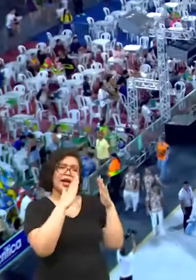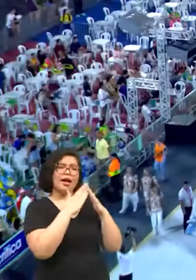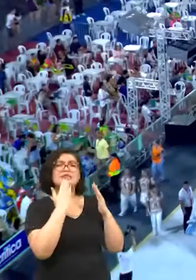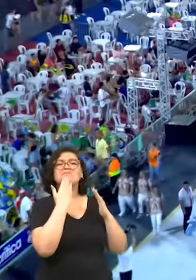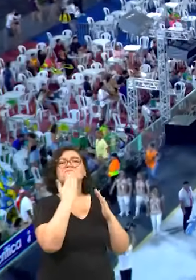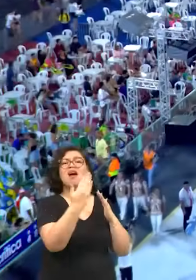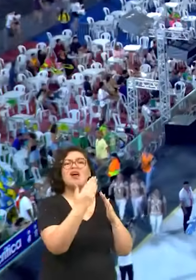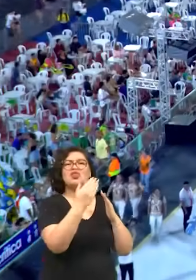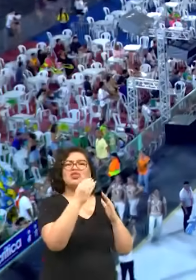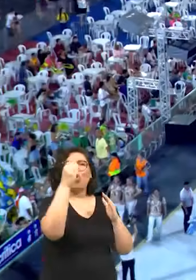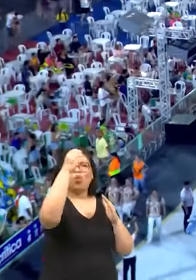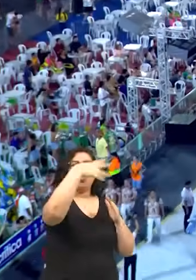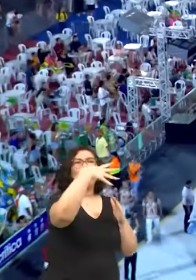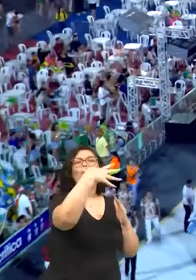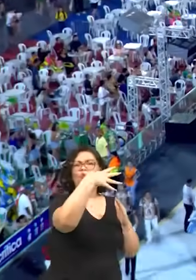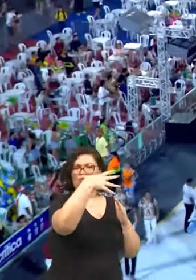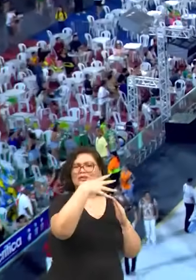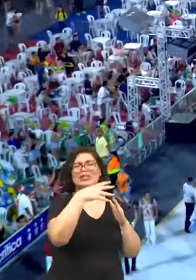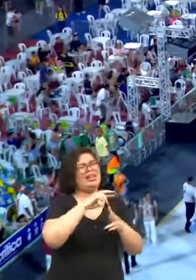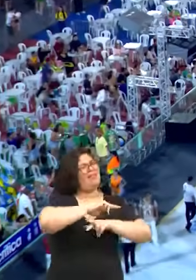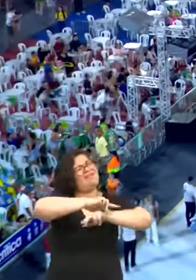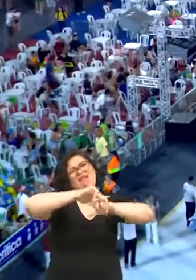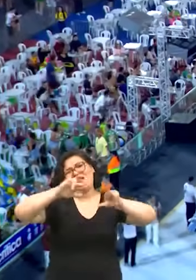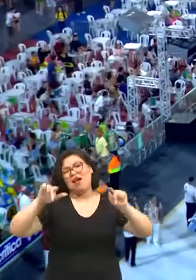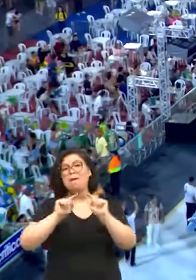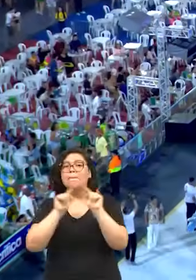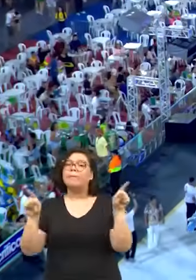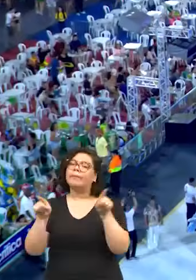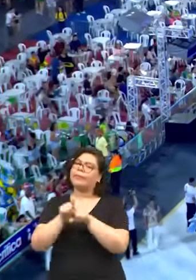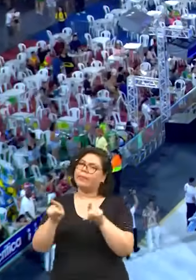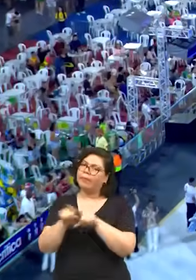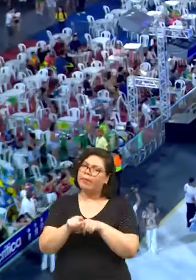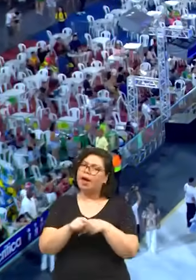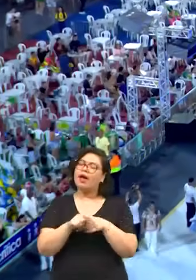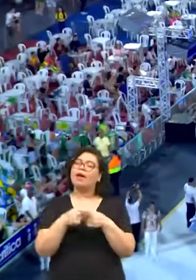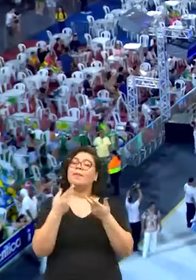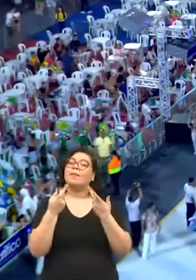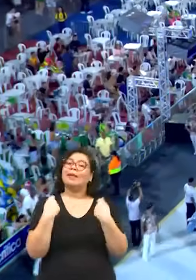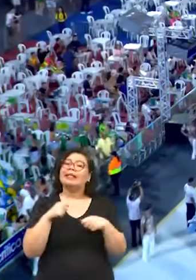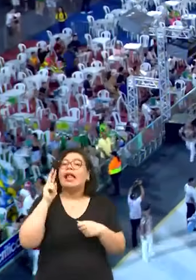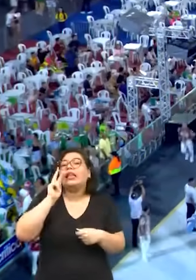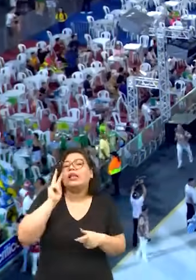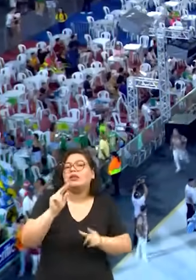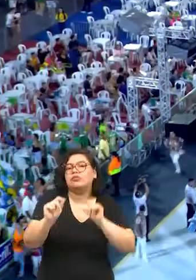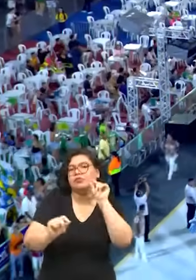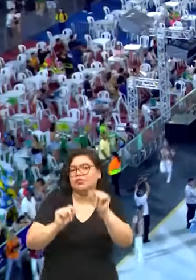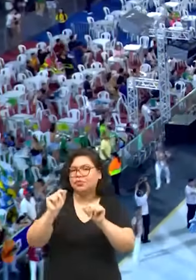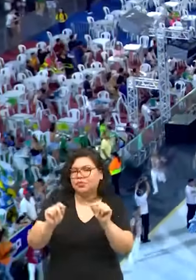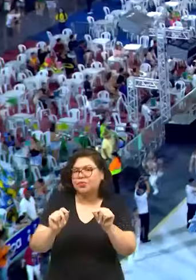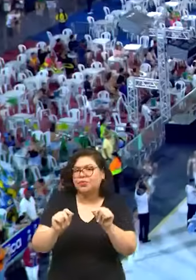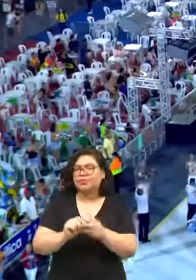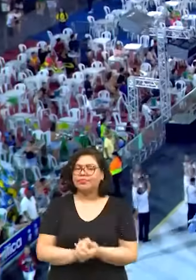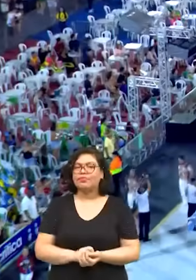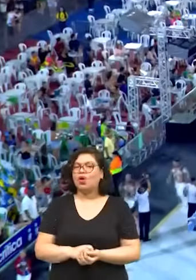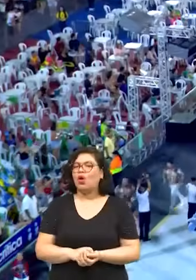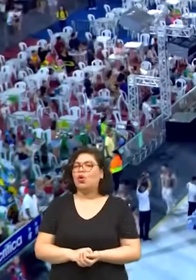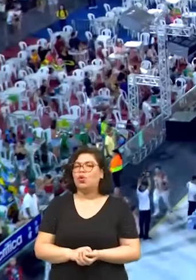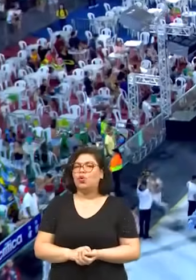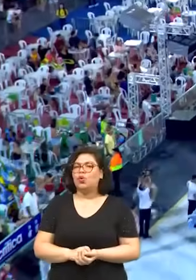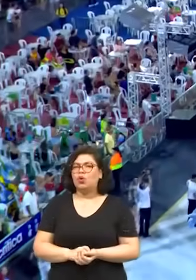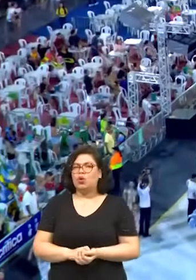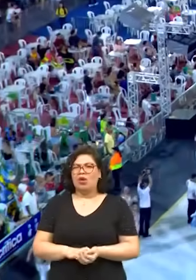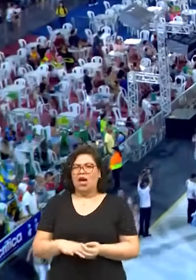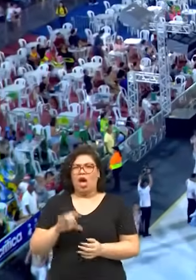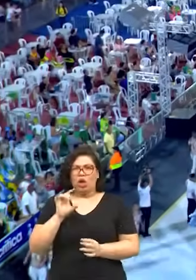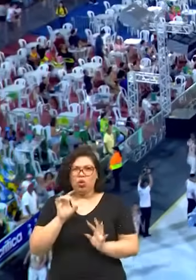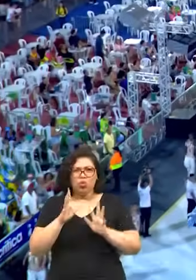acesa, a gente consegue fazer tanta coisa, mas também ele quer lembrar para a gente que não podemos deixar tudo só